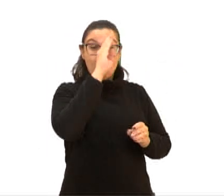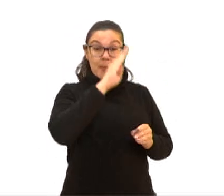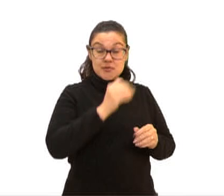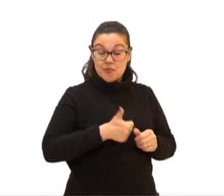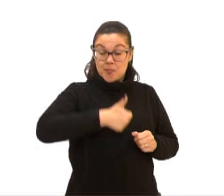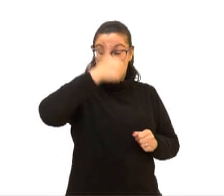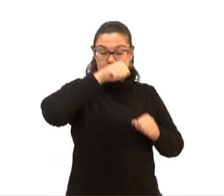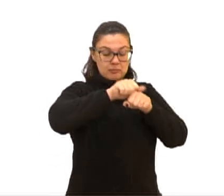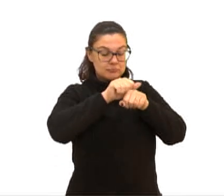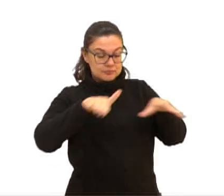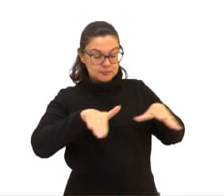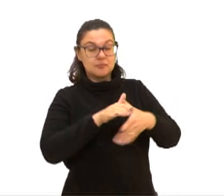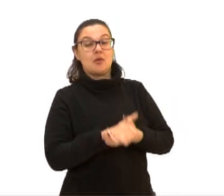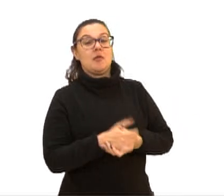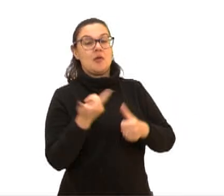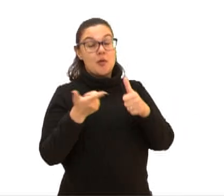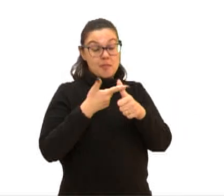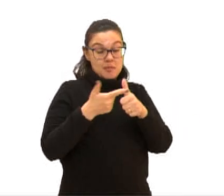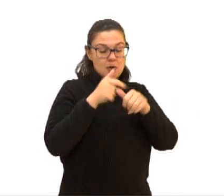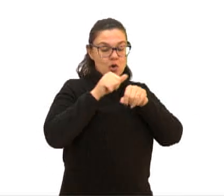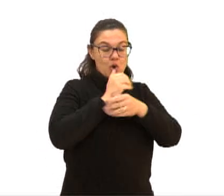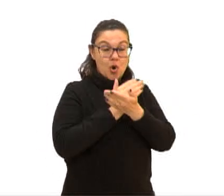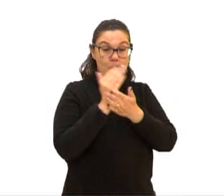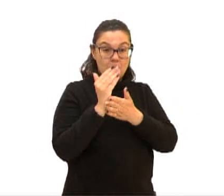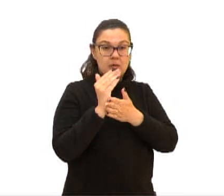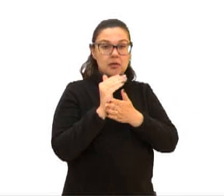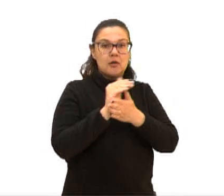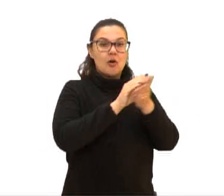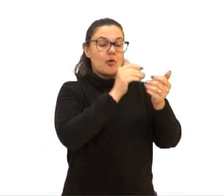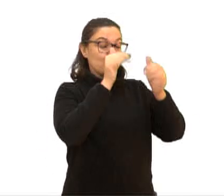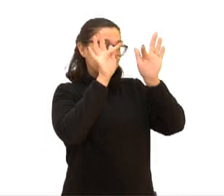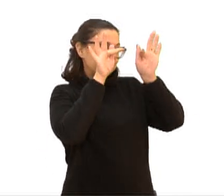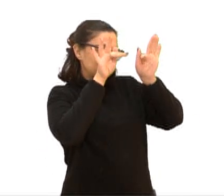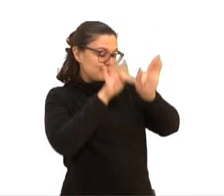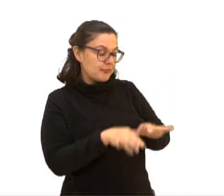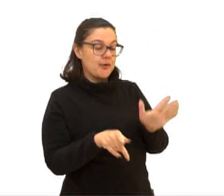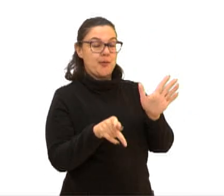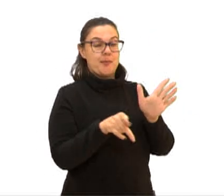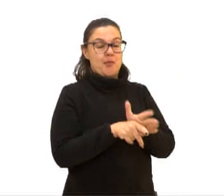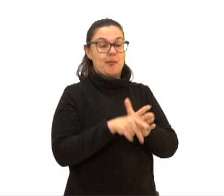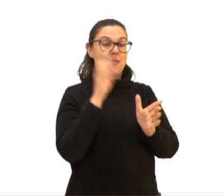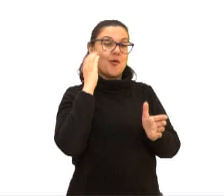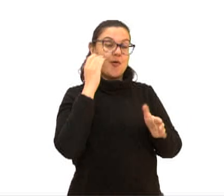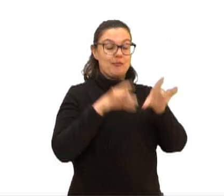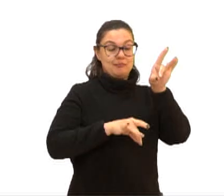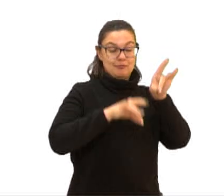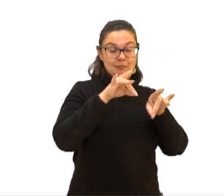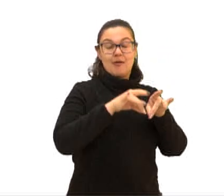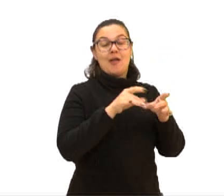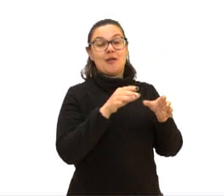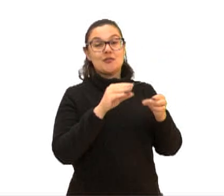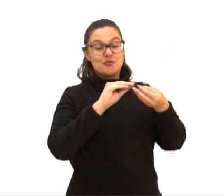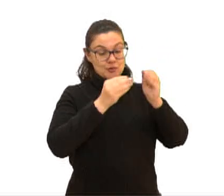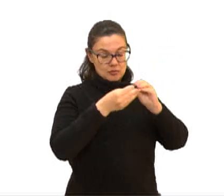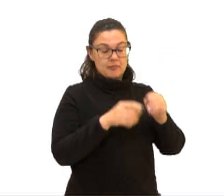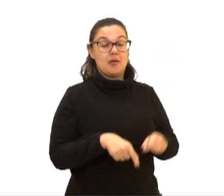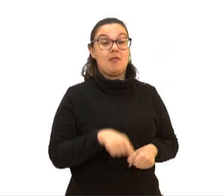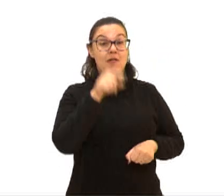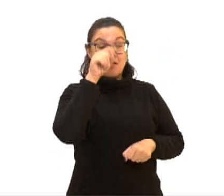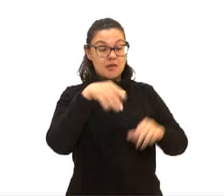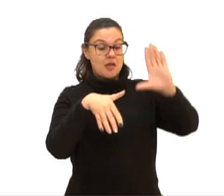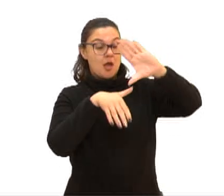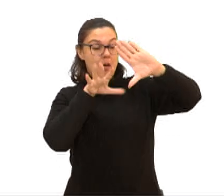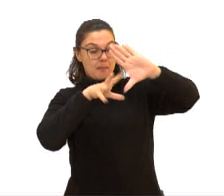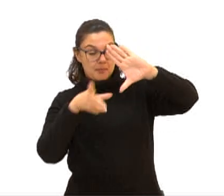no gênero, sendo o primeiro a exibir as telenovelas após o declínio das radionovelas. B. O gênero de telenovela é mais forte na América